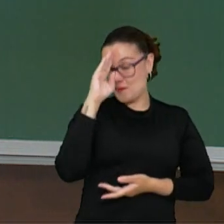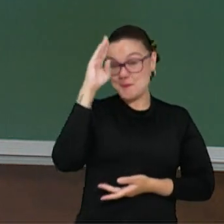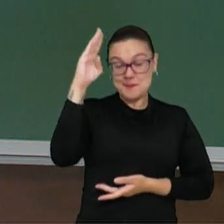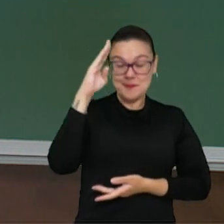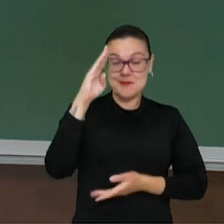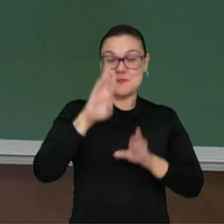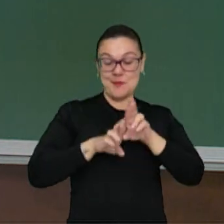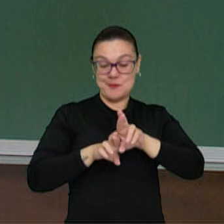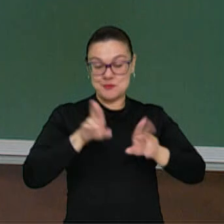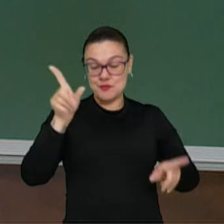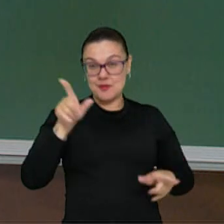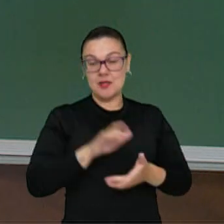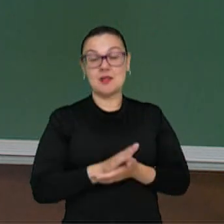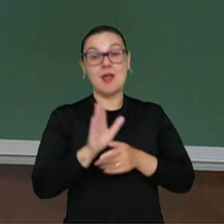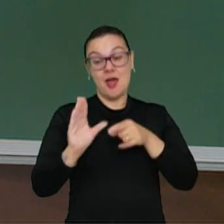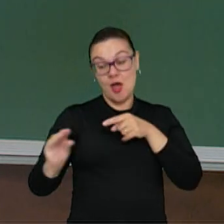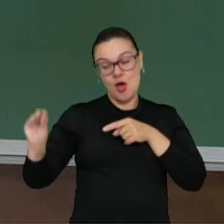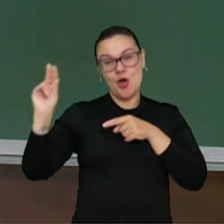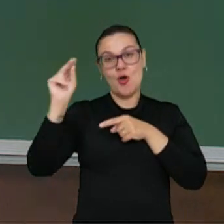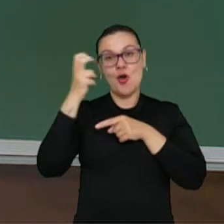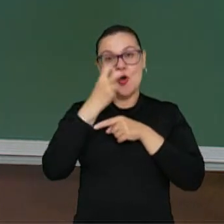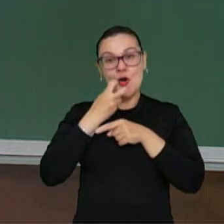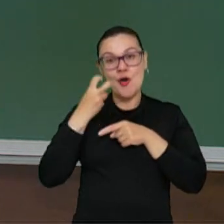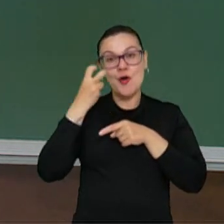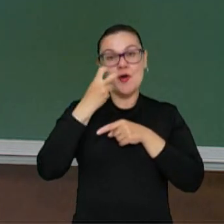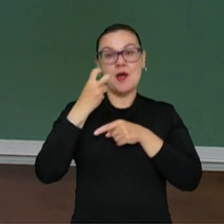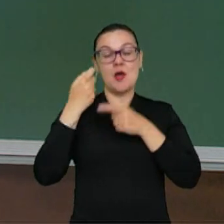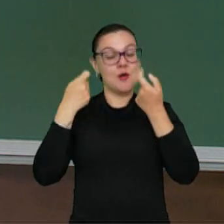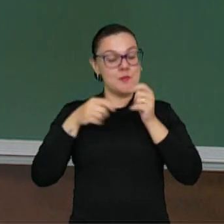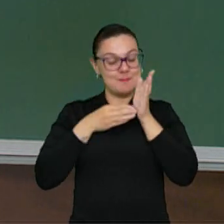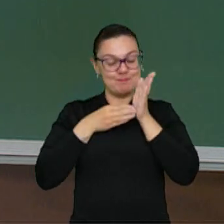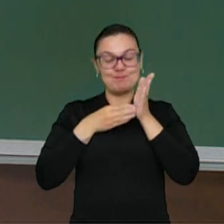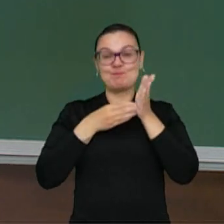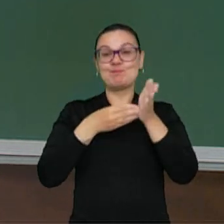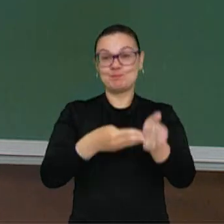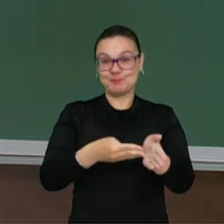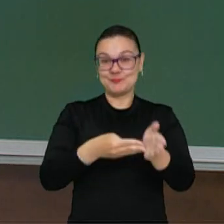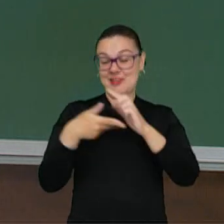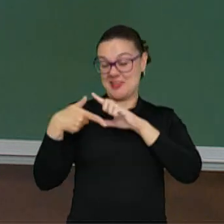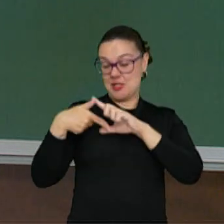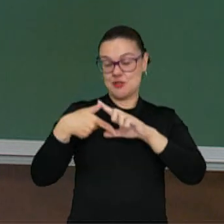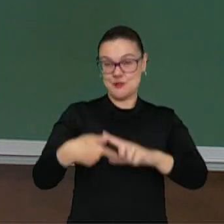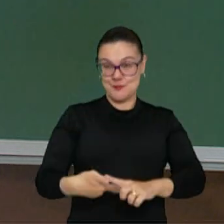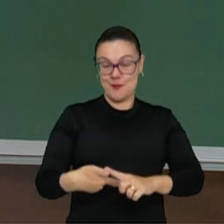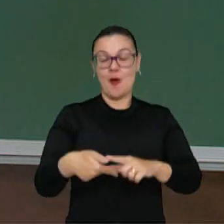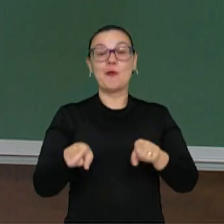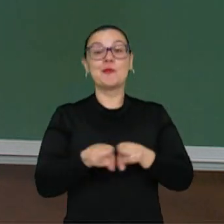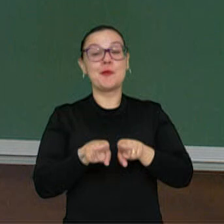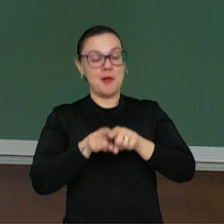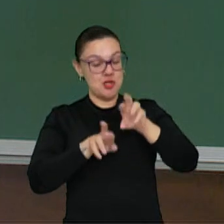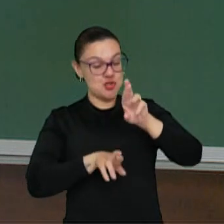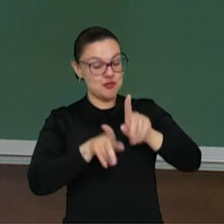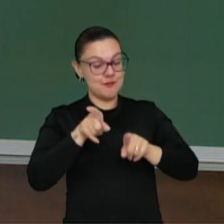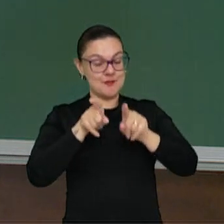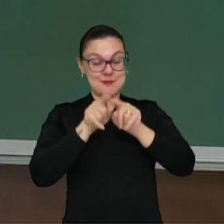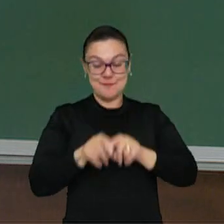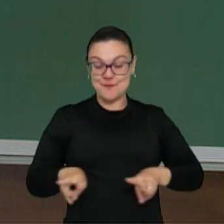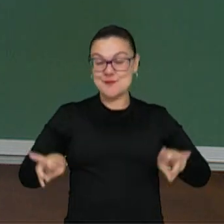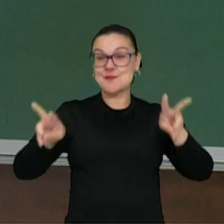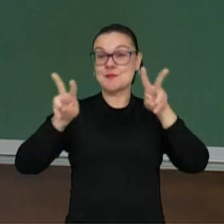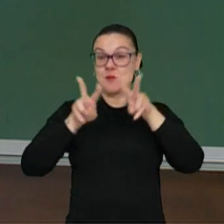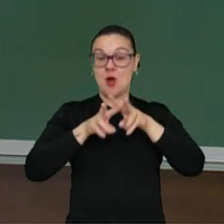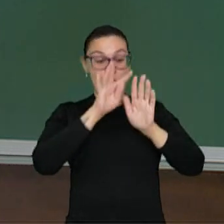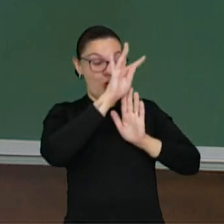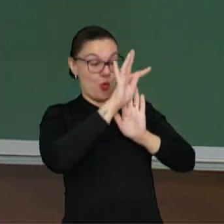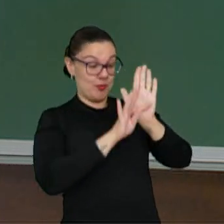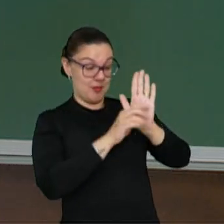né, a diferença principal é que na oralidade a linguagem pode ser menos formal. Também há diferença visual, o texto escrito ele é marcado